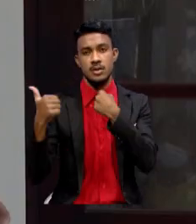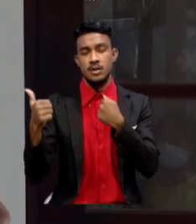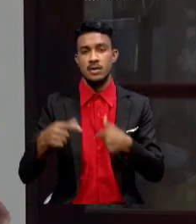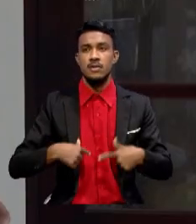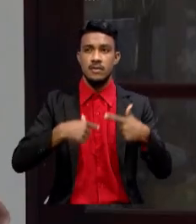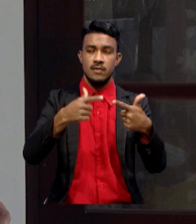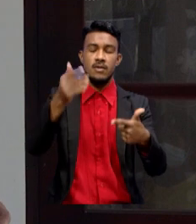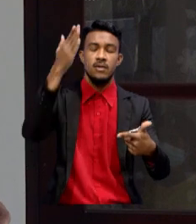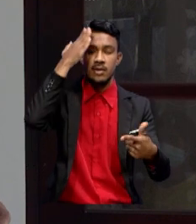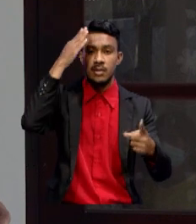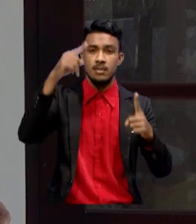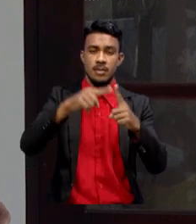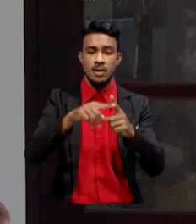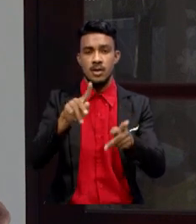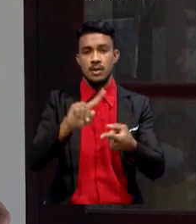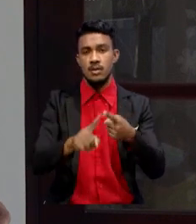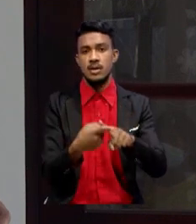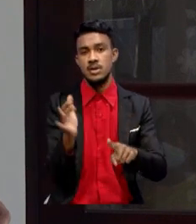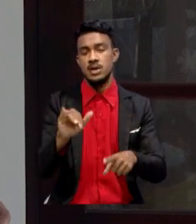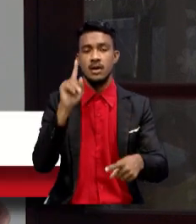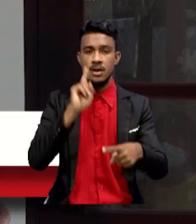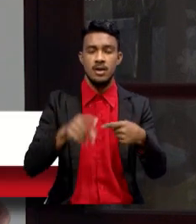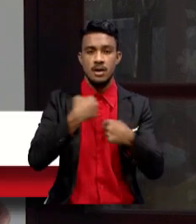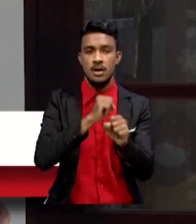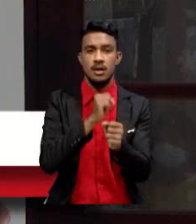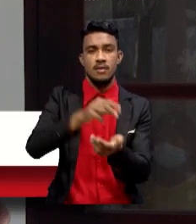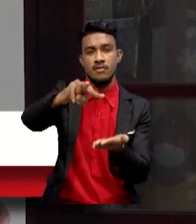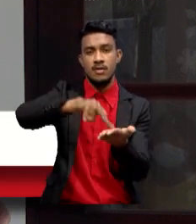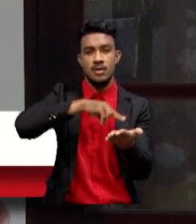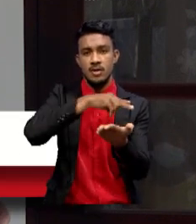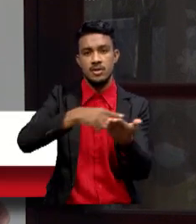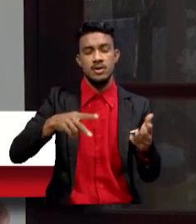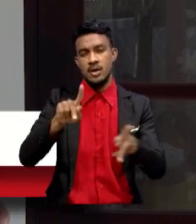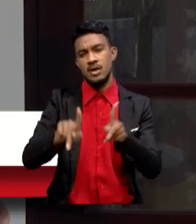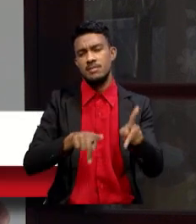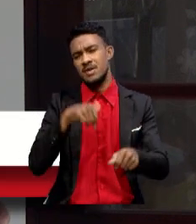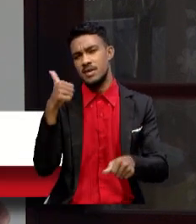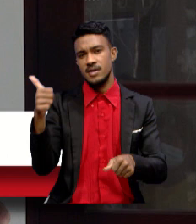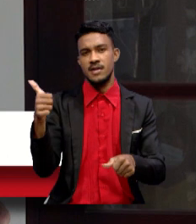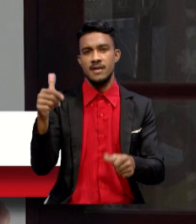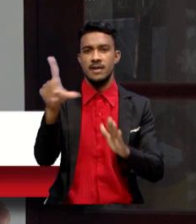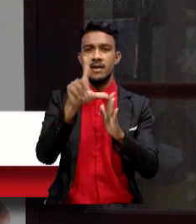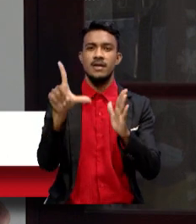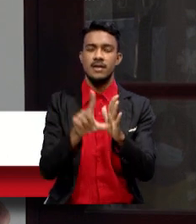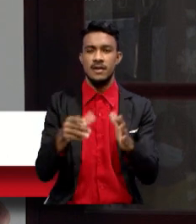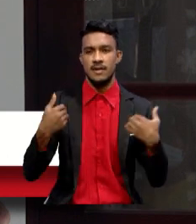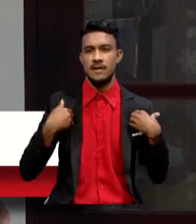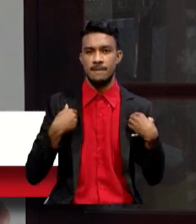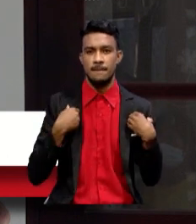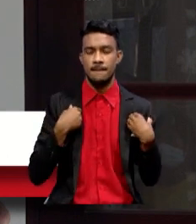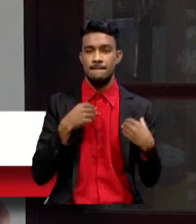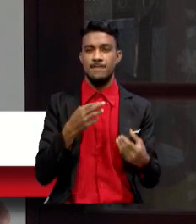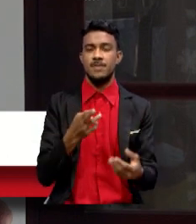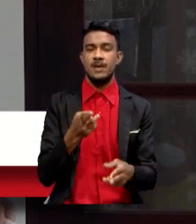la pele halo violência ba malu também emnelene é muito rigoroso, né? Se